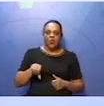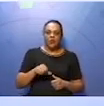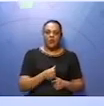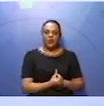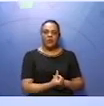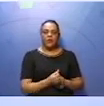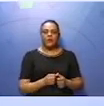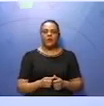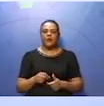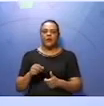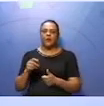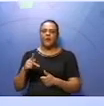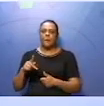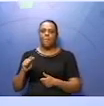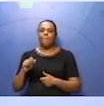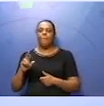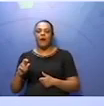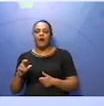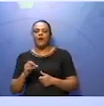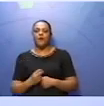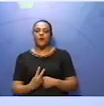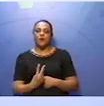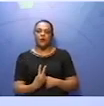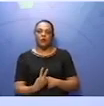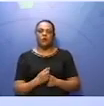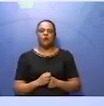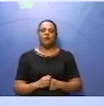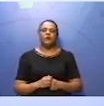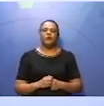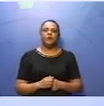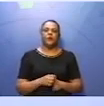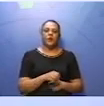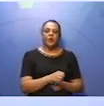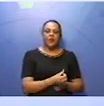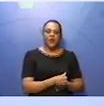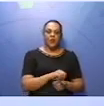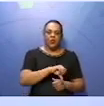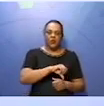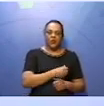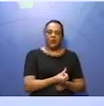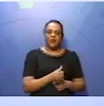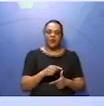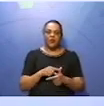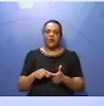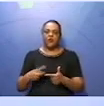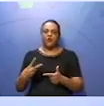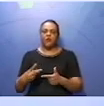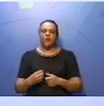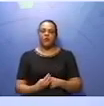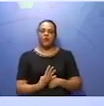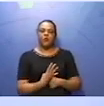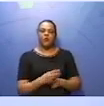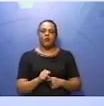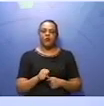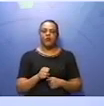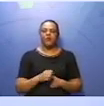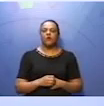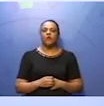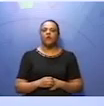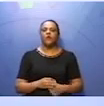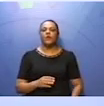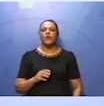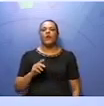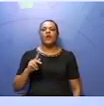96, que é par, escolhemos o 2. 96 dividido por 2, 48,